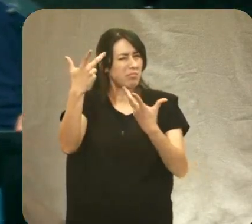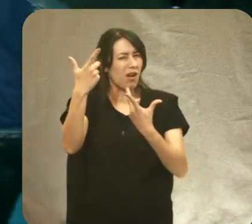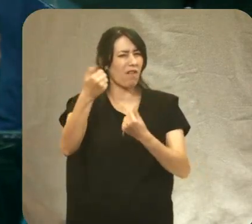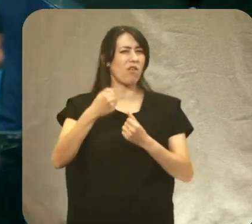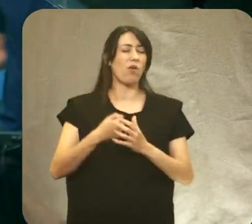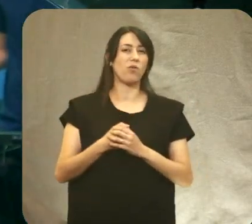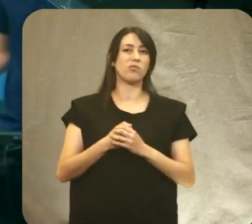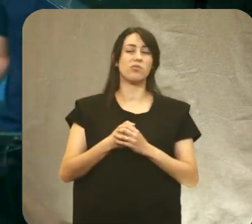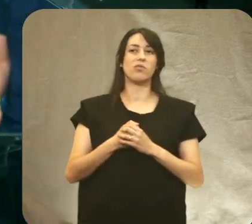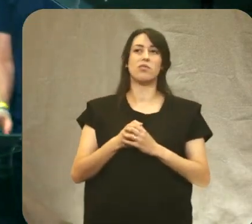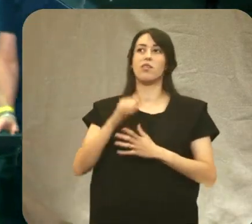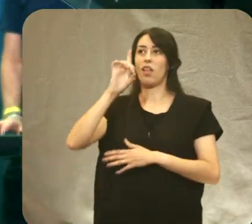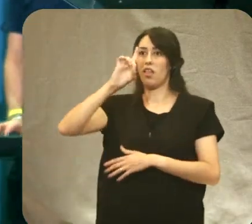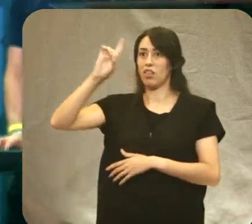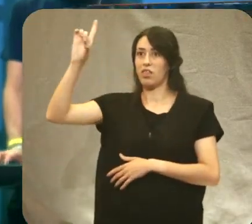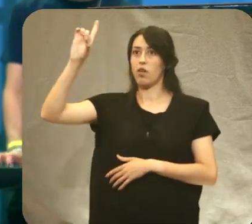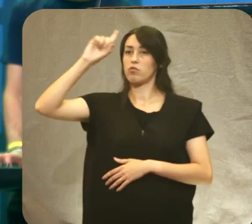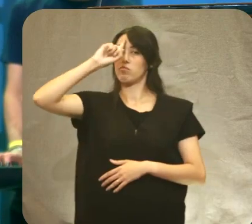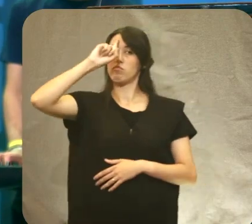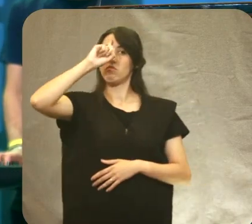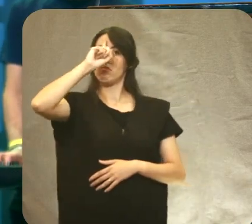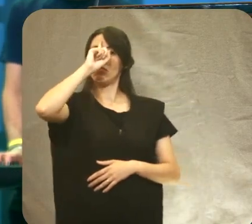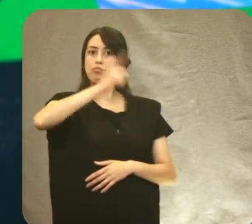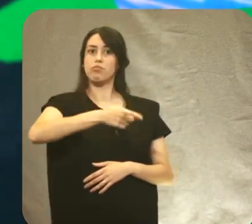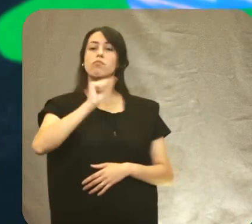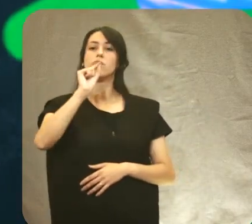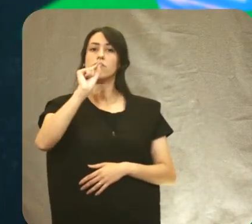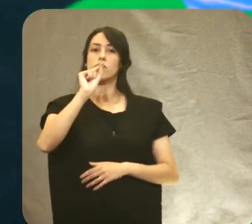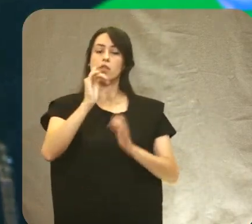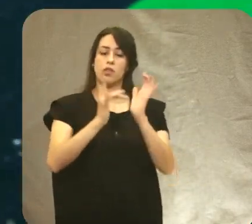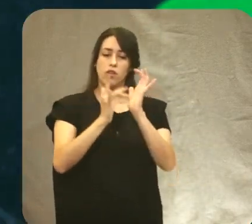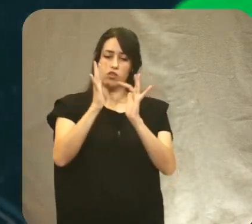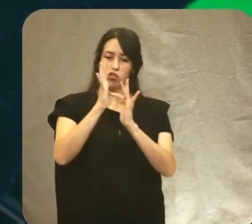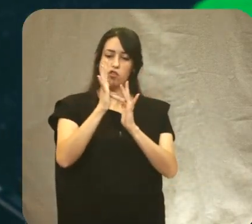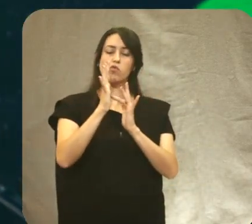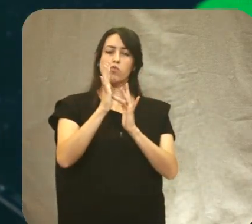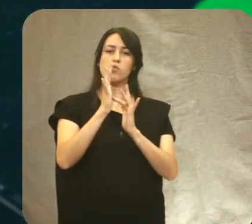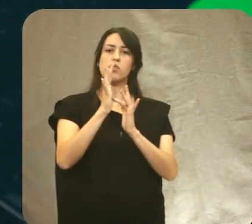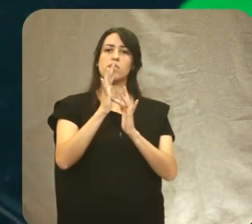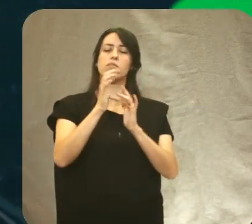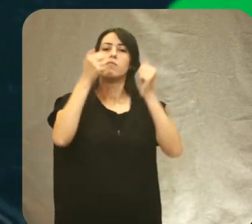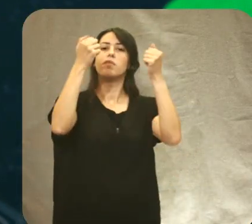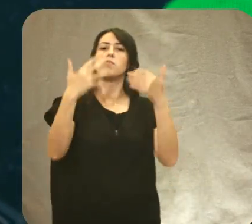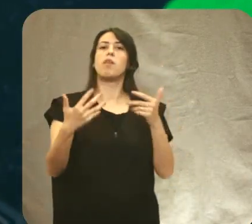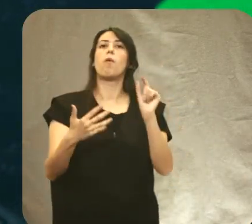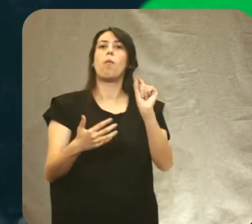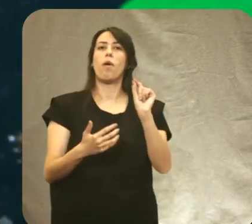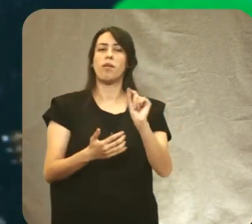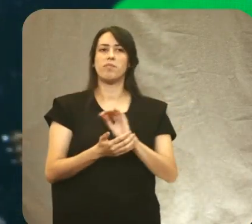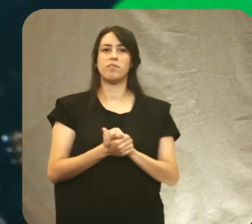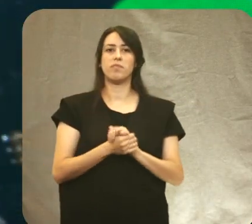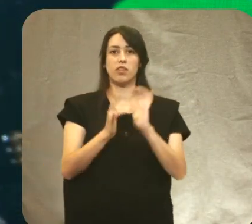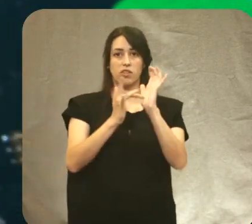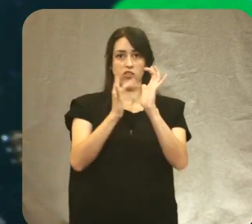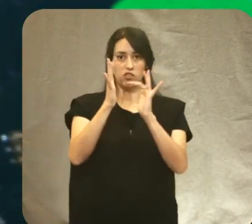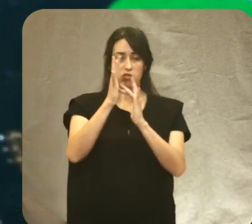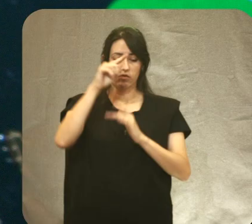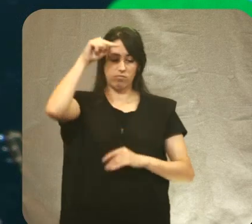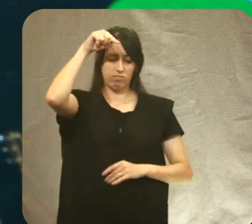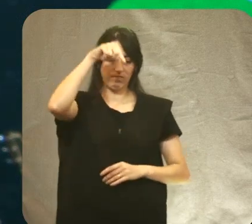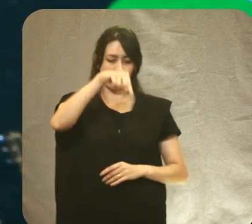imagem militar. Jesus levou cativo o cativeiro. O que ele está falando? Jesus foi ao